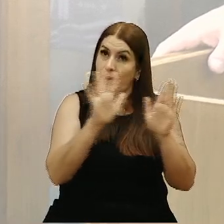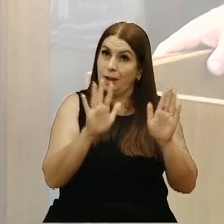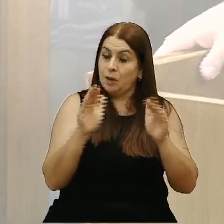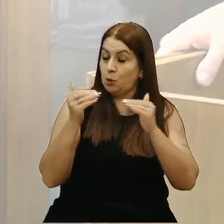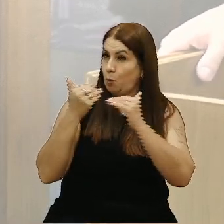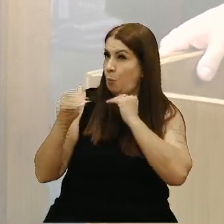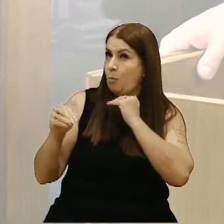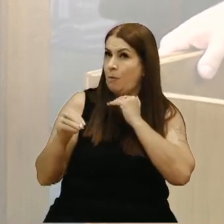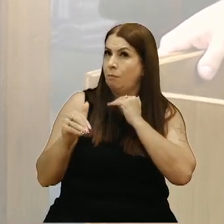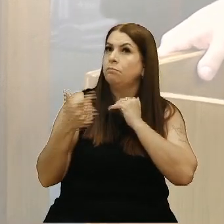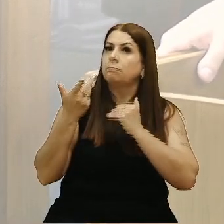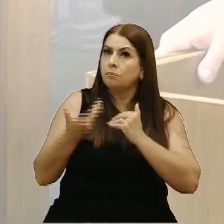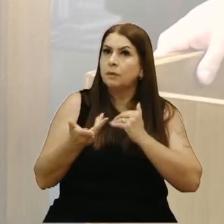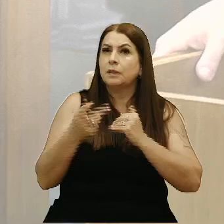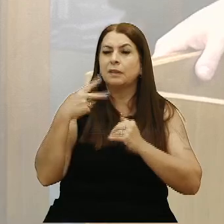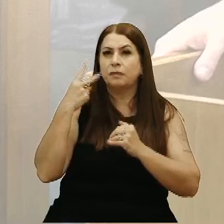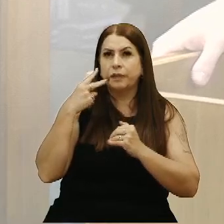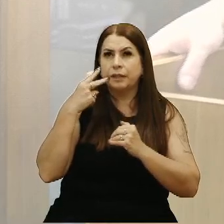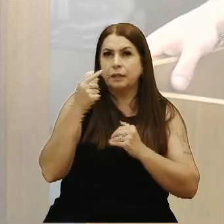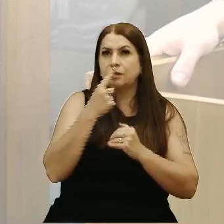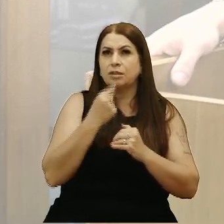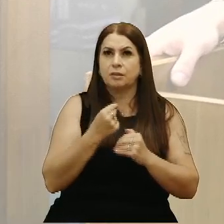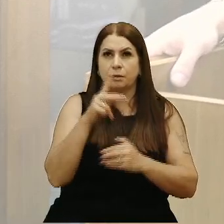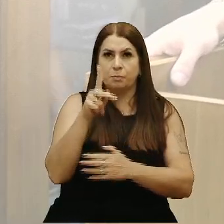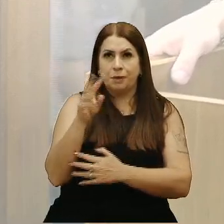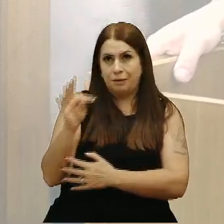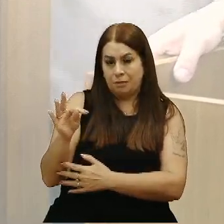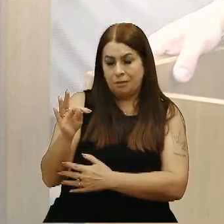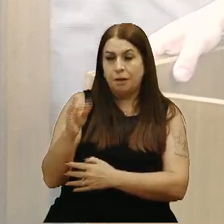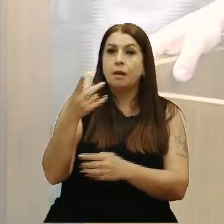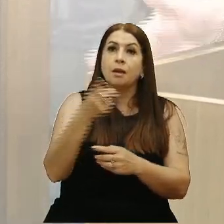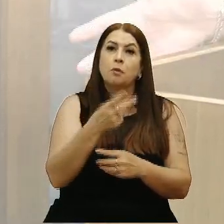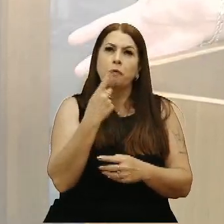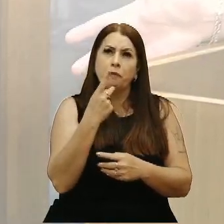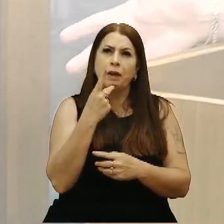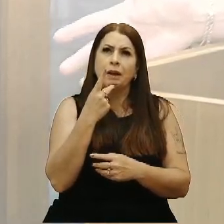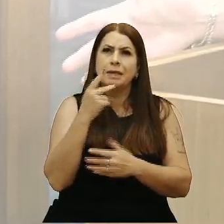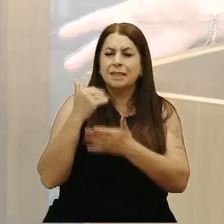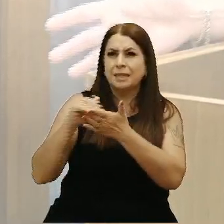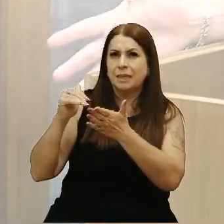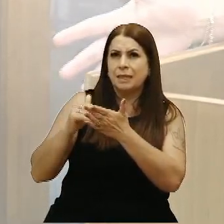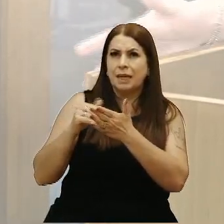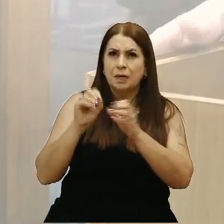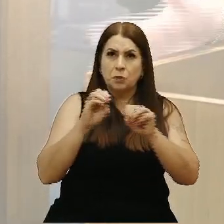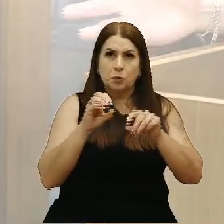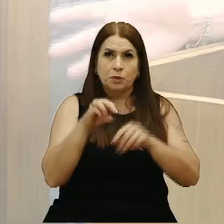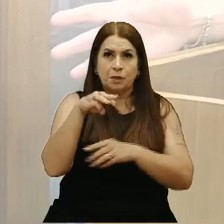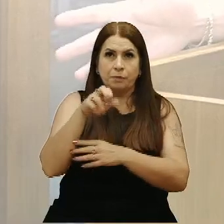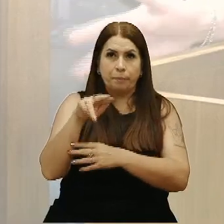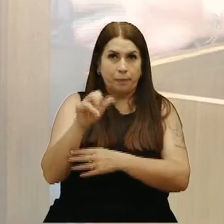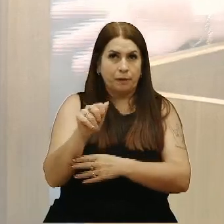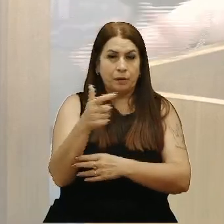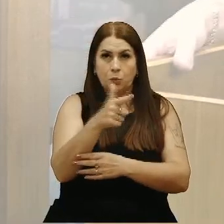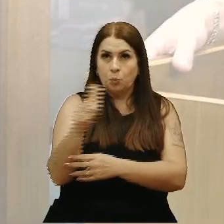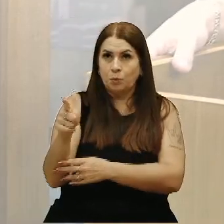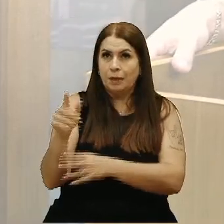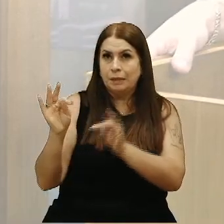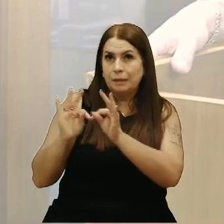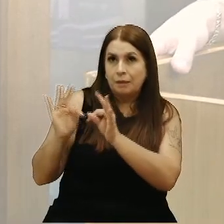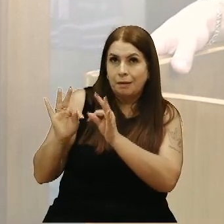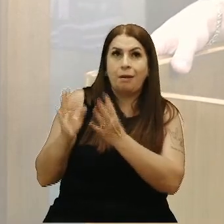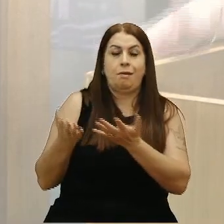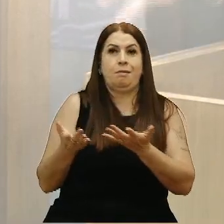discordar veementemente da vereadora Rose, do PT, onde que ela diz que a secretária de Educação, Marta, não tem